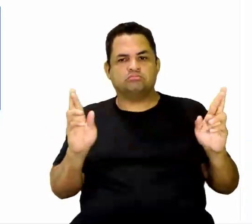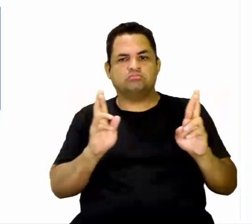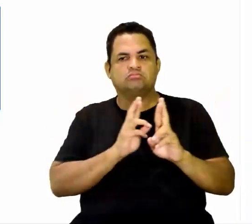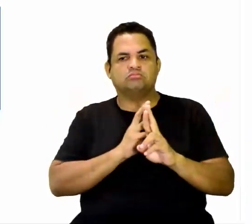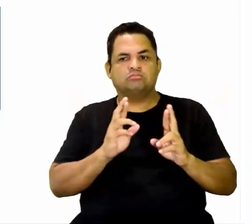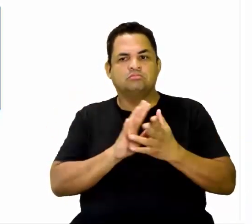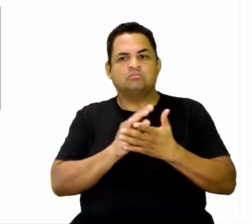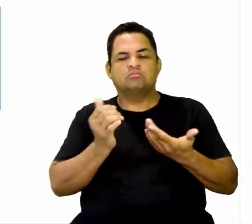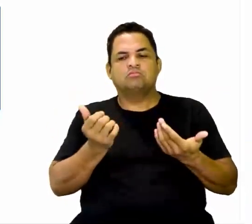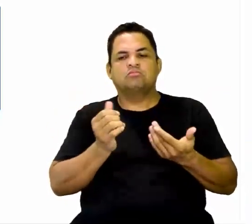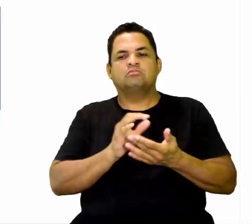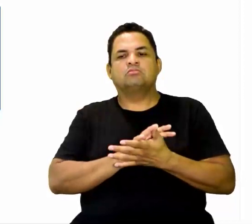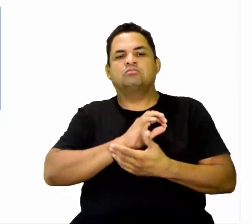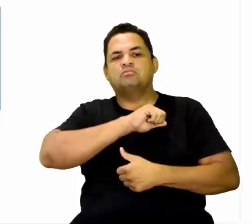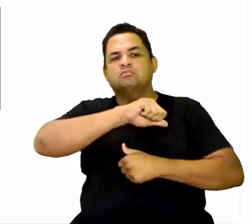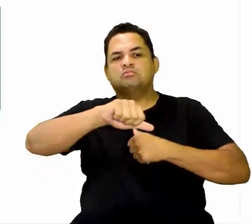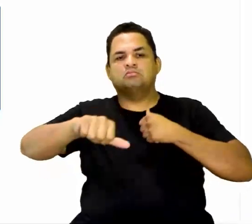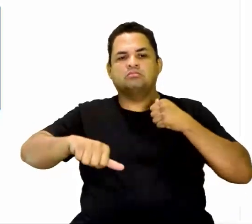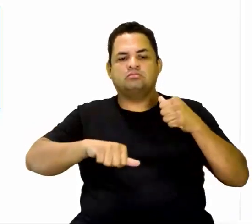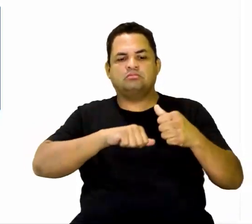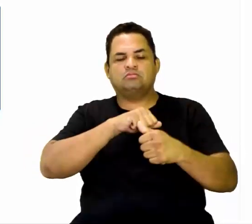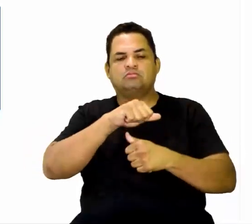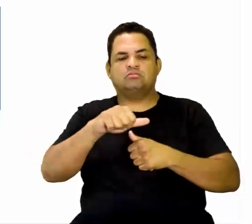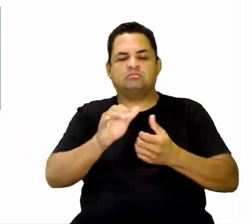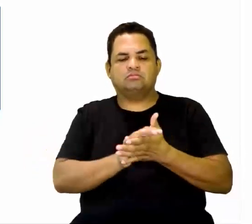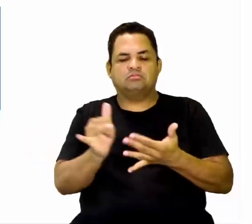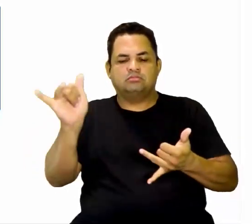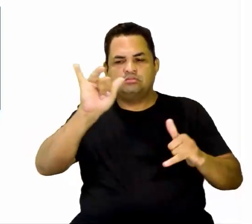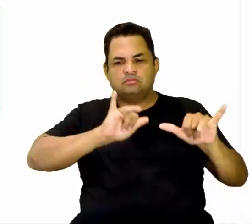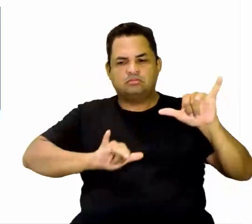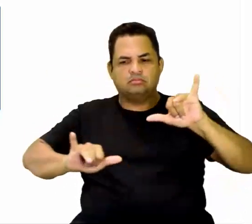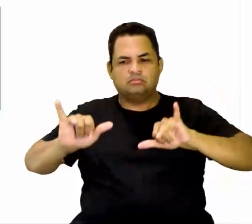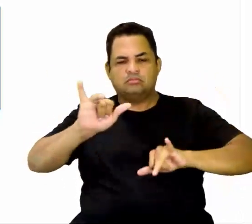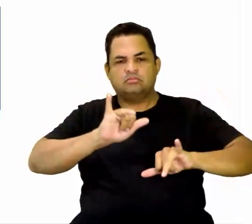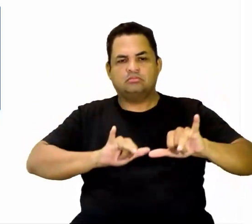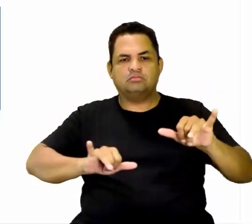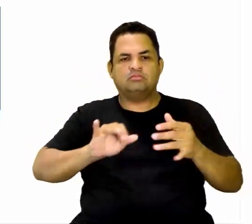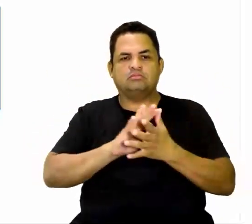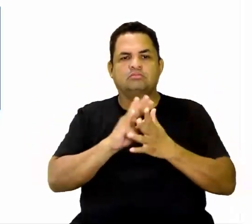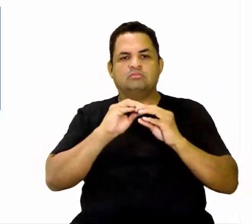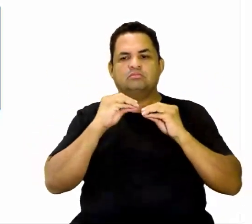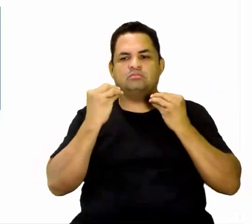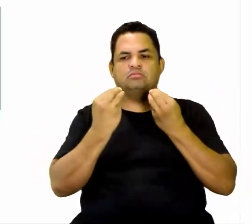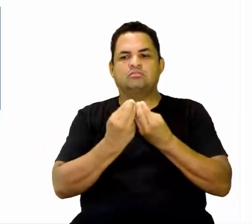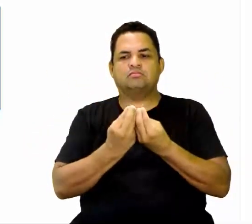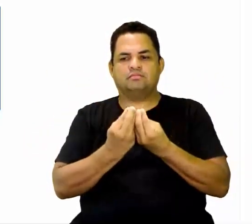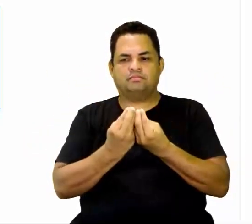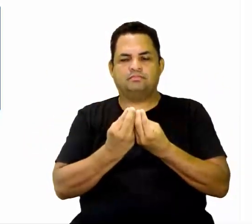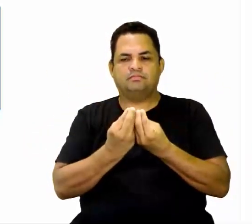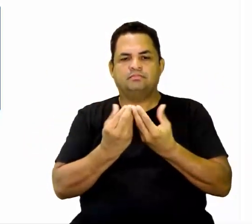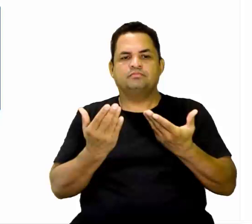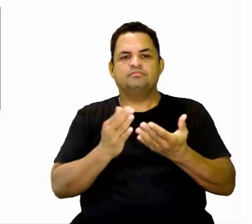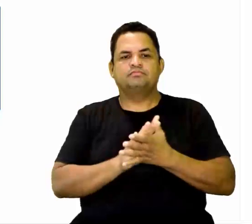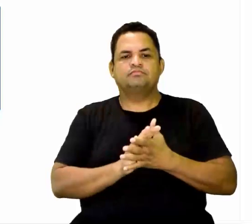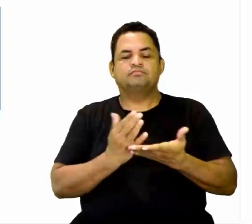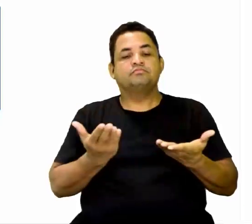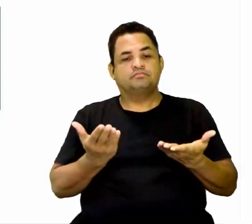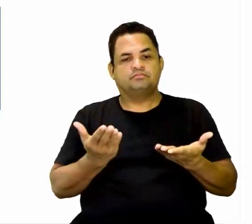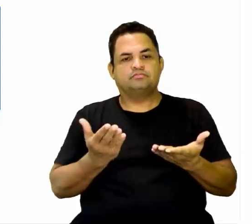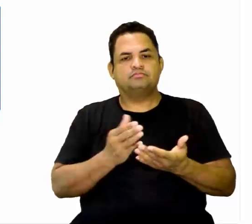relacionadas com as transformações químicas das substâncias. Sendo